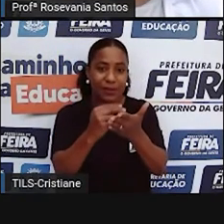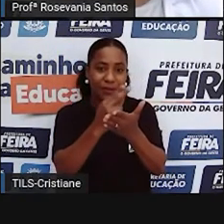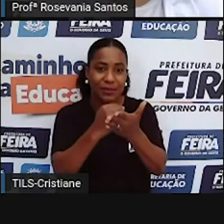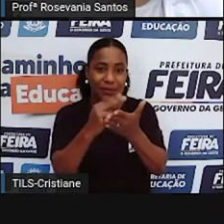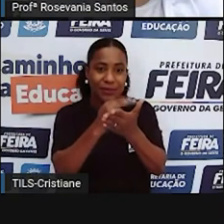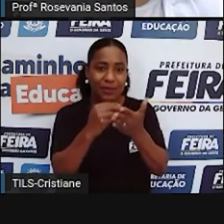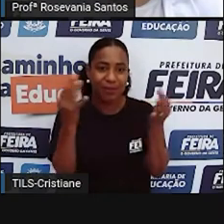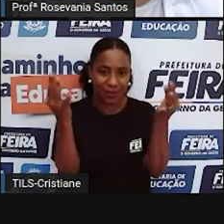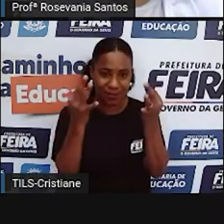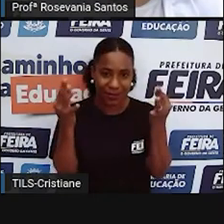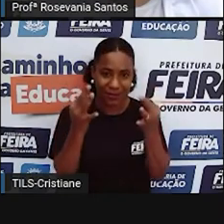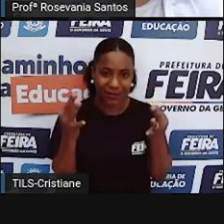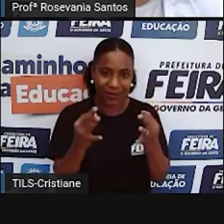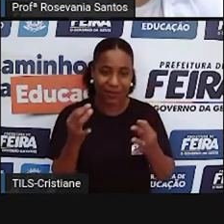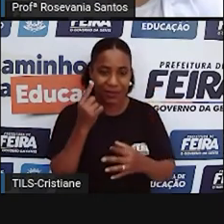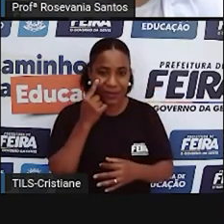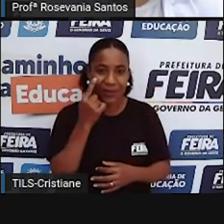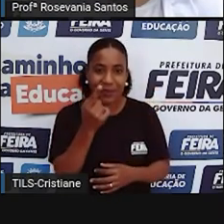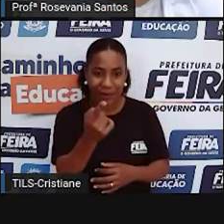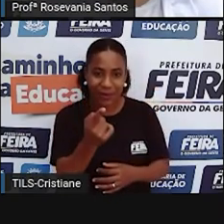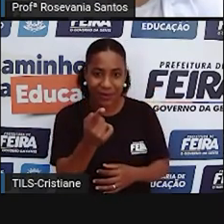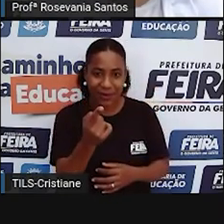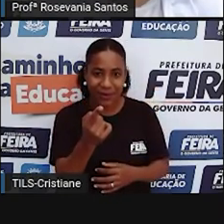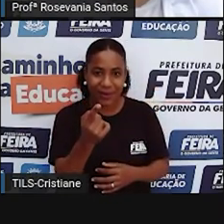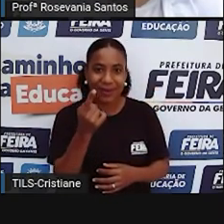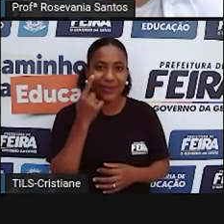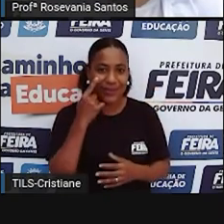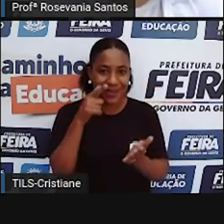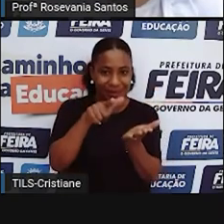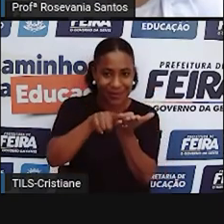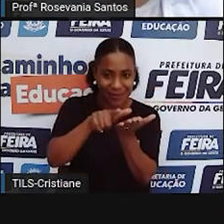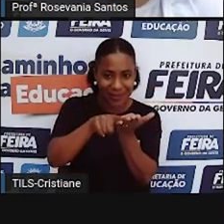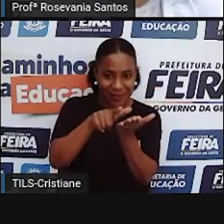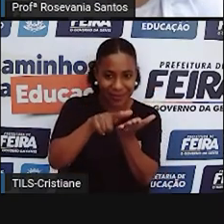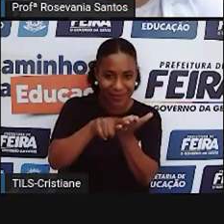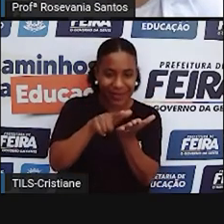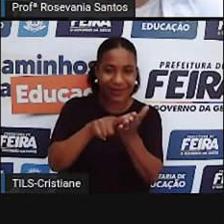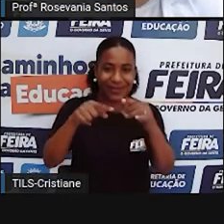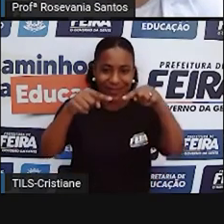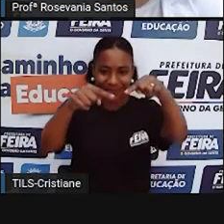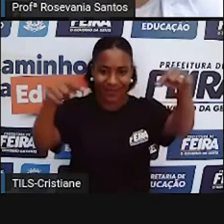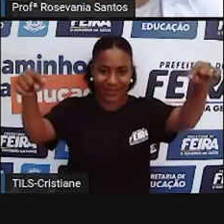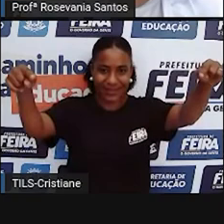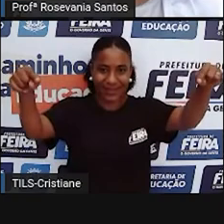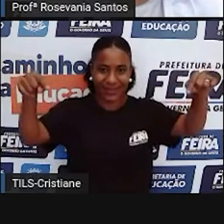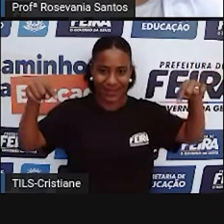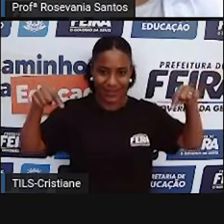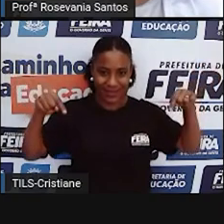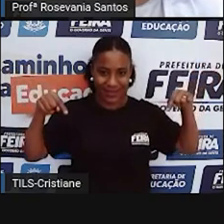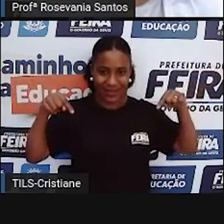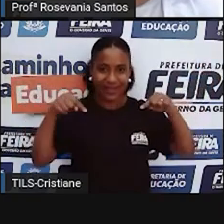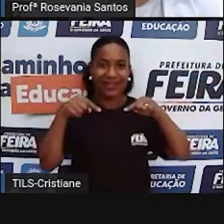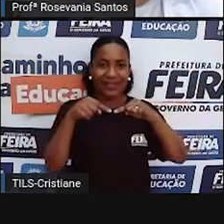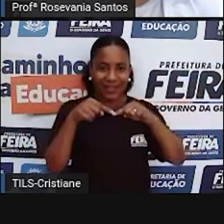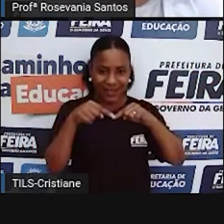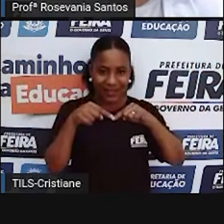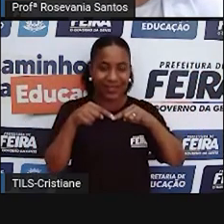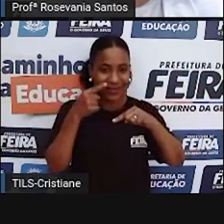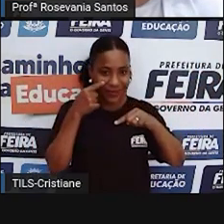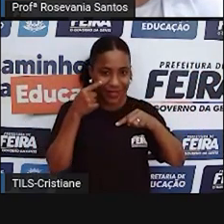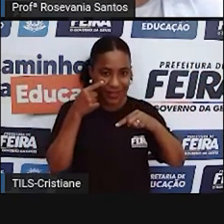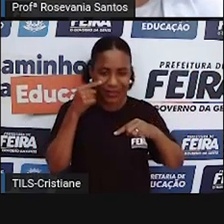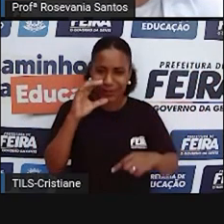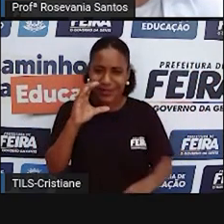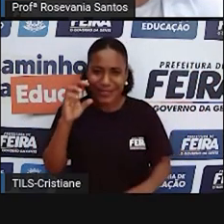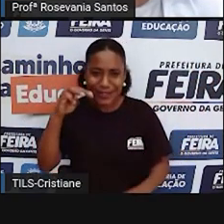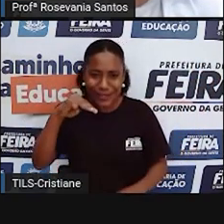do desenho, olha o papel, né? O papel ele já vem com essa divisãozinha aqui, meio centímetro. Tem aqui os milímetros, até